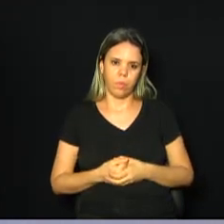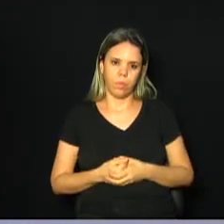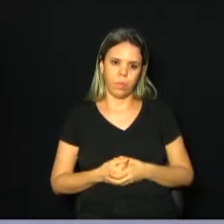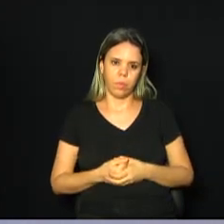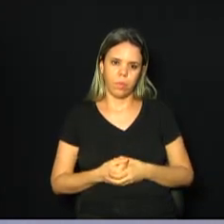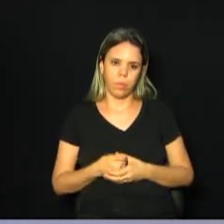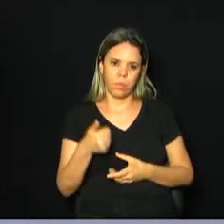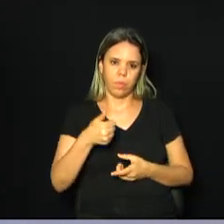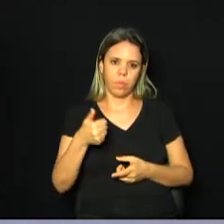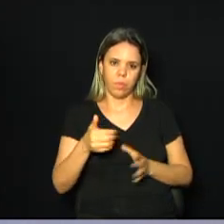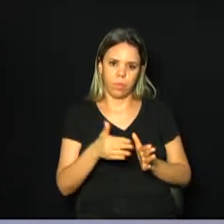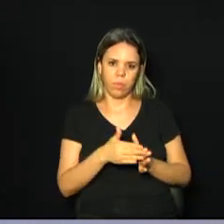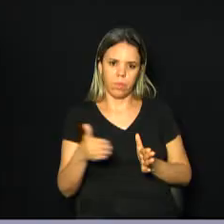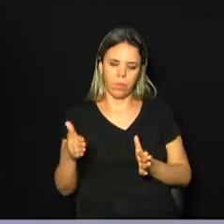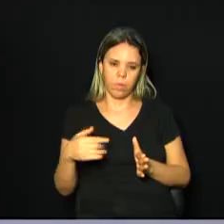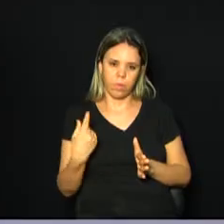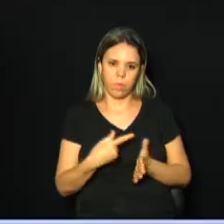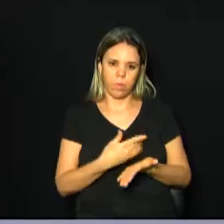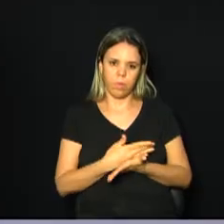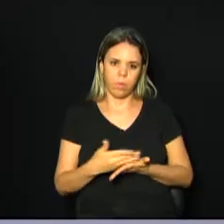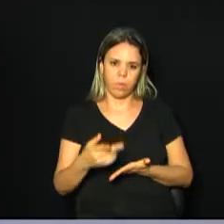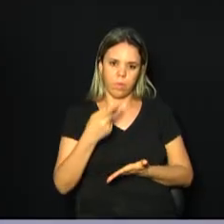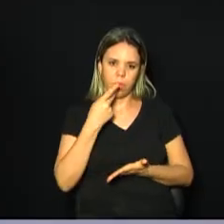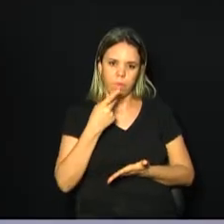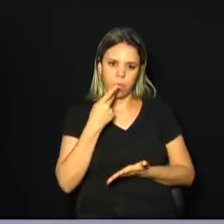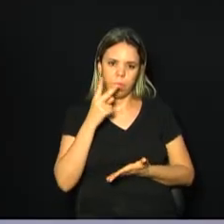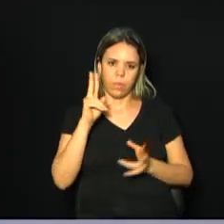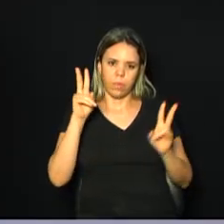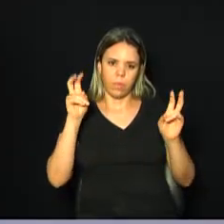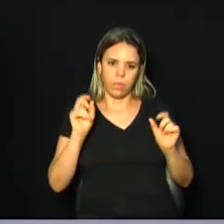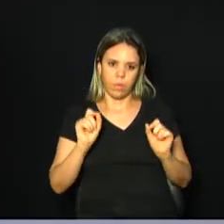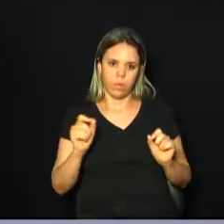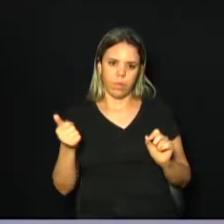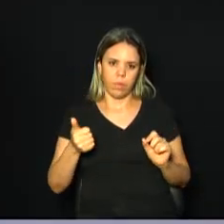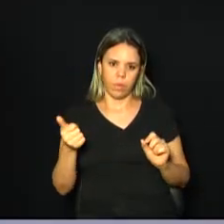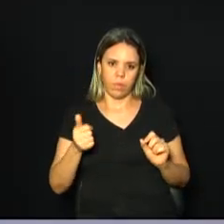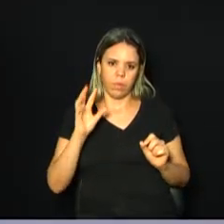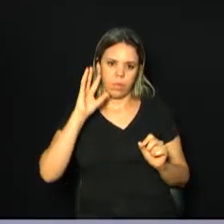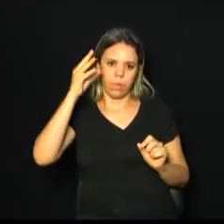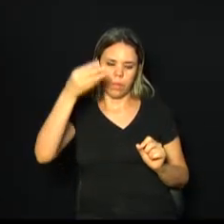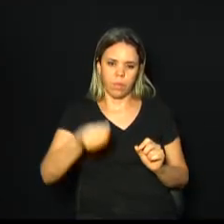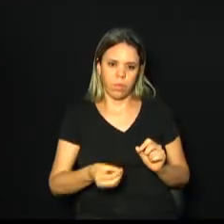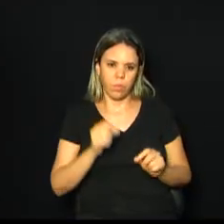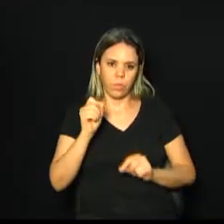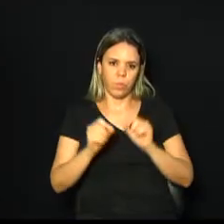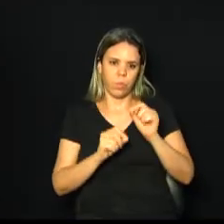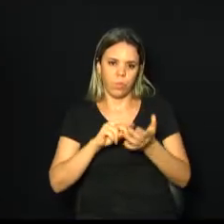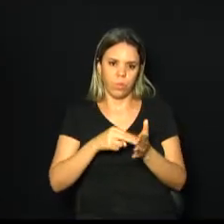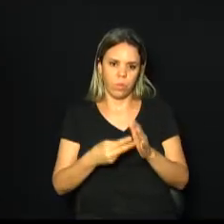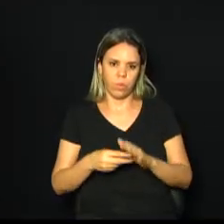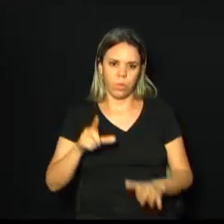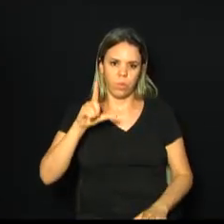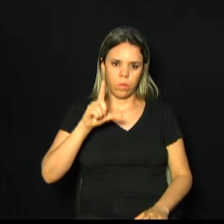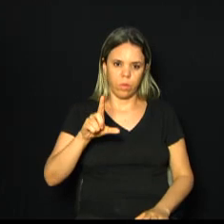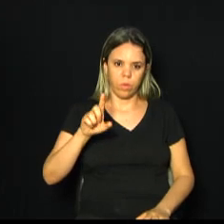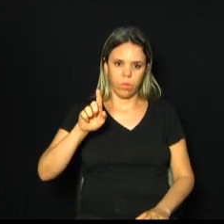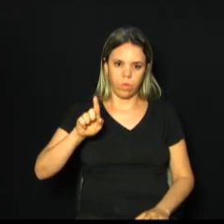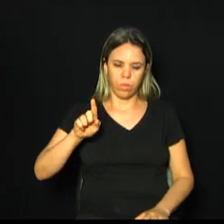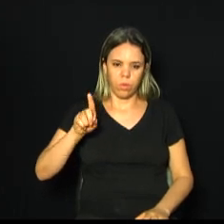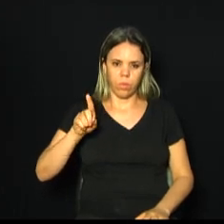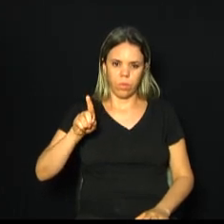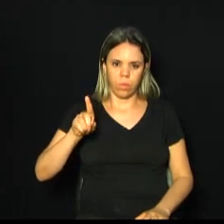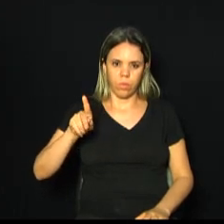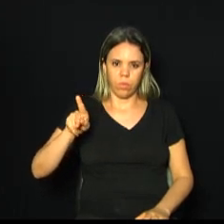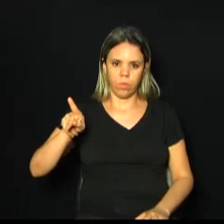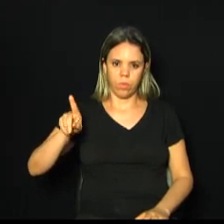Um primeiro passo para a gente começar a falar sobre isso é, primeiro, entender o que é a LGPD. A pessoa tem que saber o